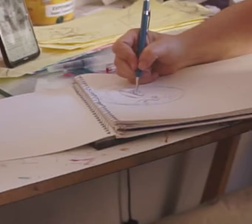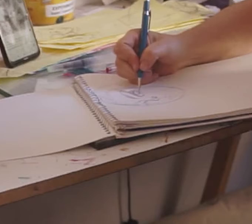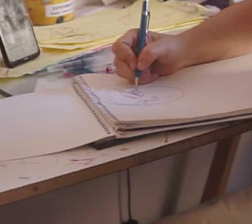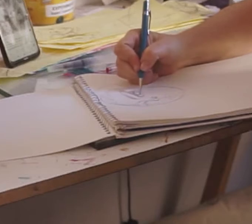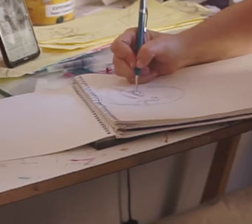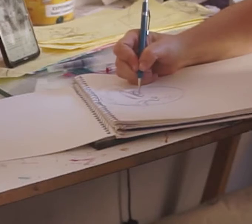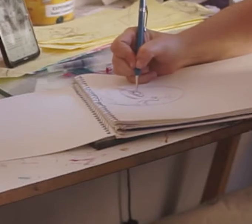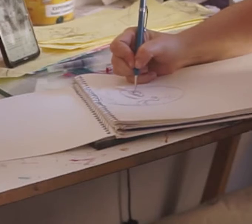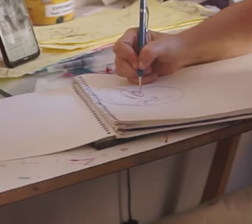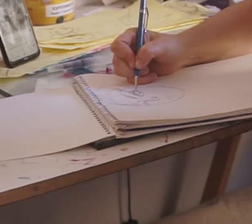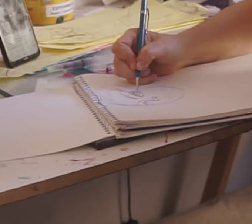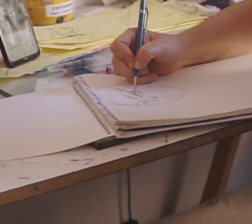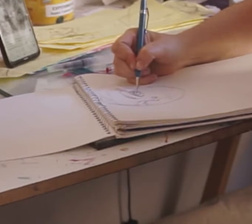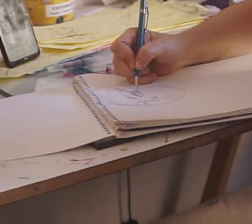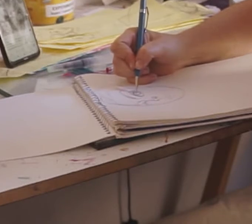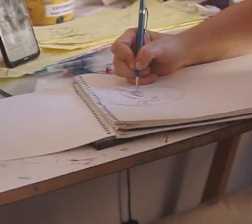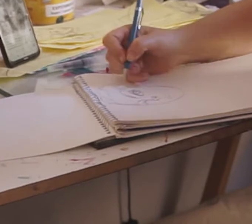escolhas.